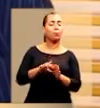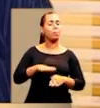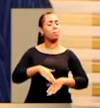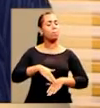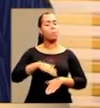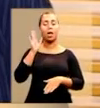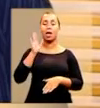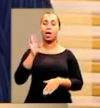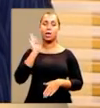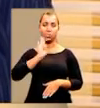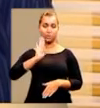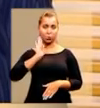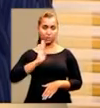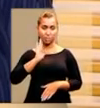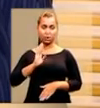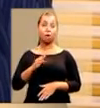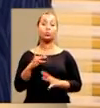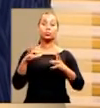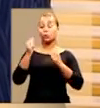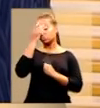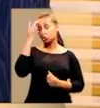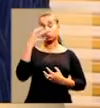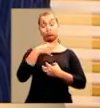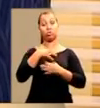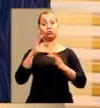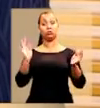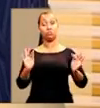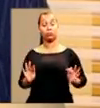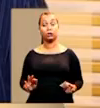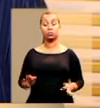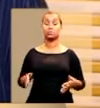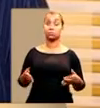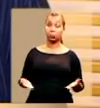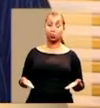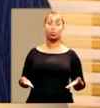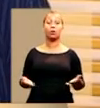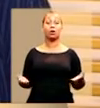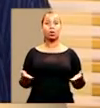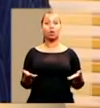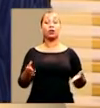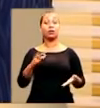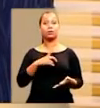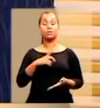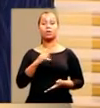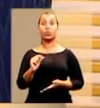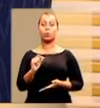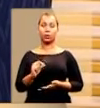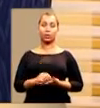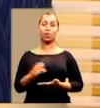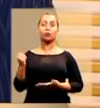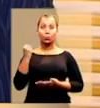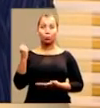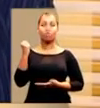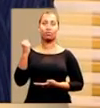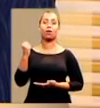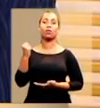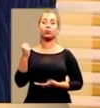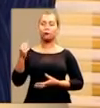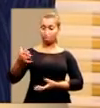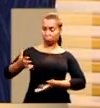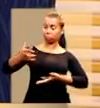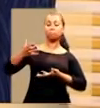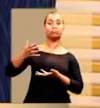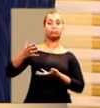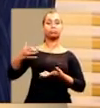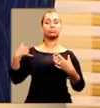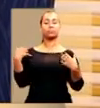agora bem mais interessante, que agrada mais os artistas. Tanto é que voltamos a ter o troféu, Sim. que é um símbolo na hora que